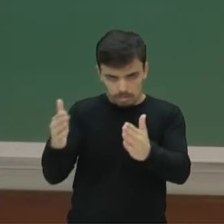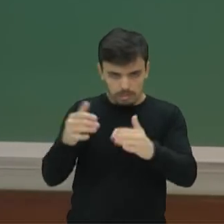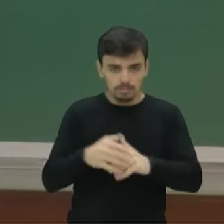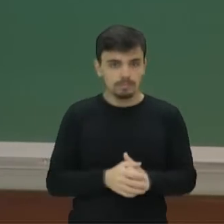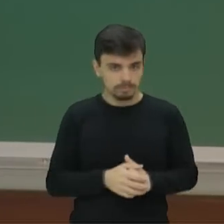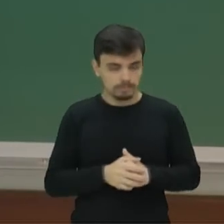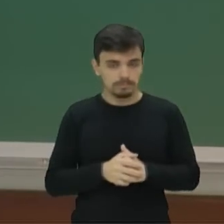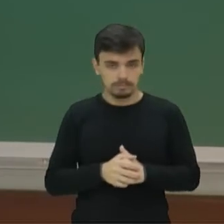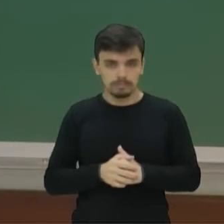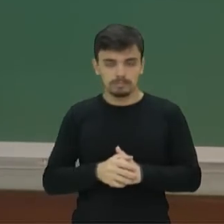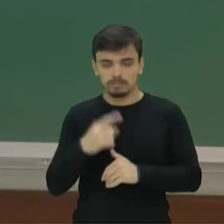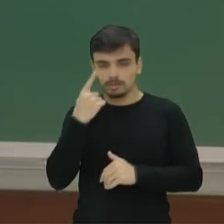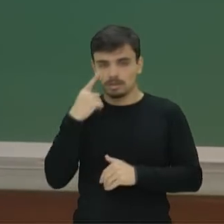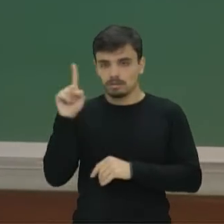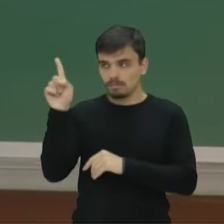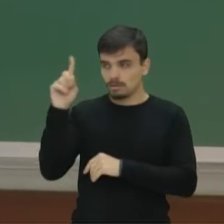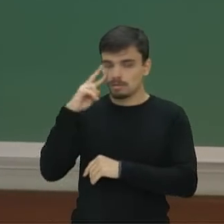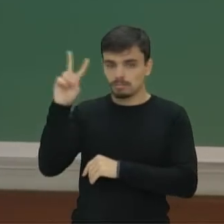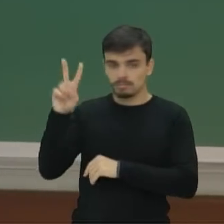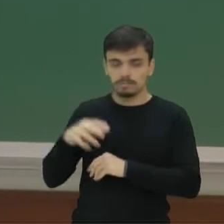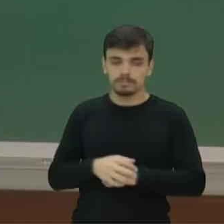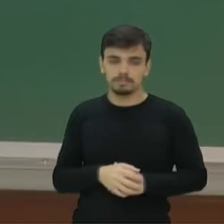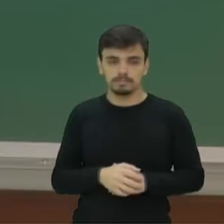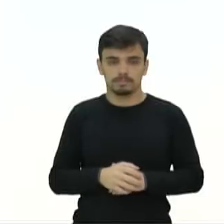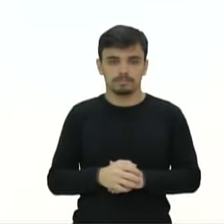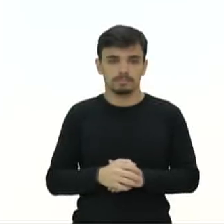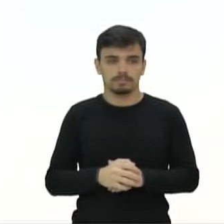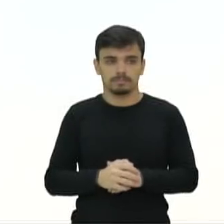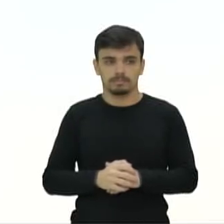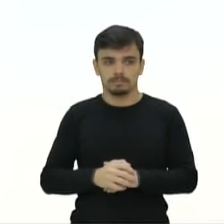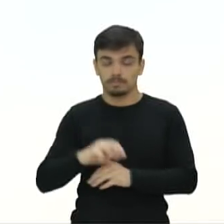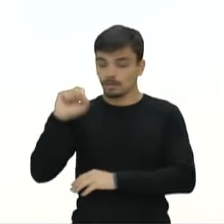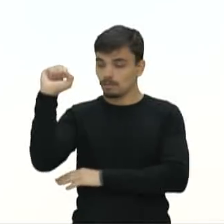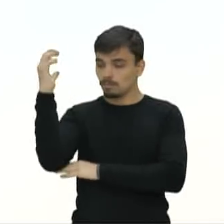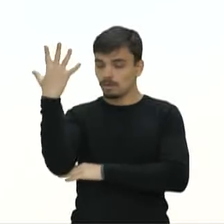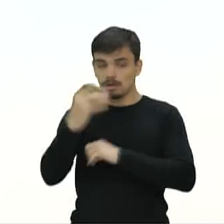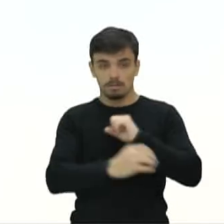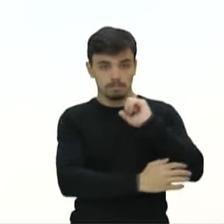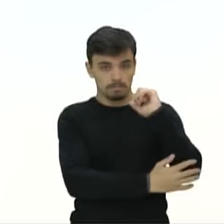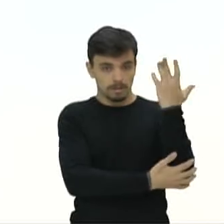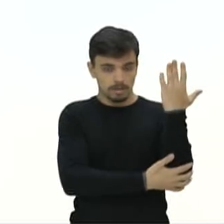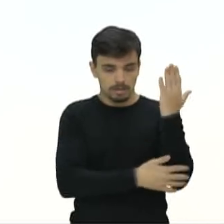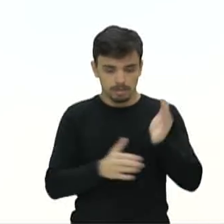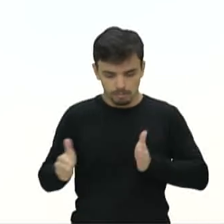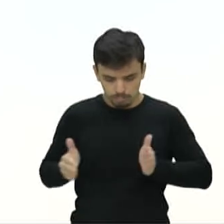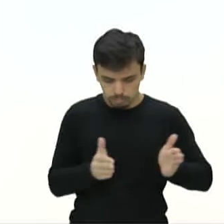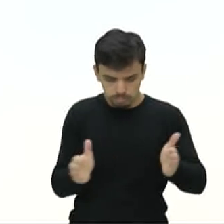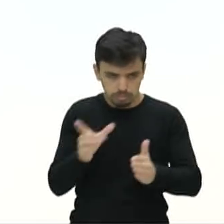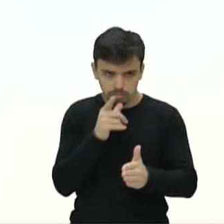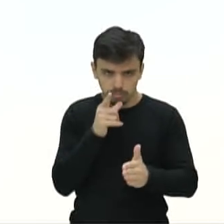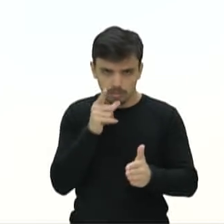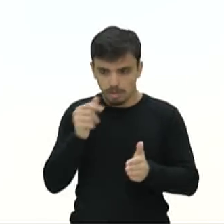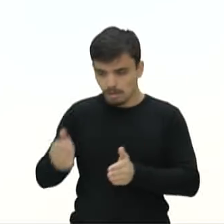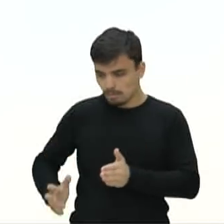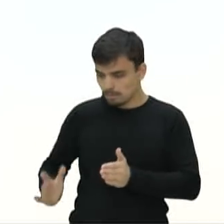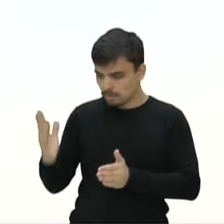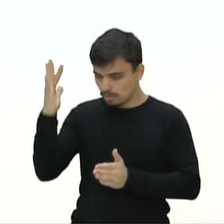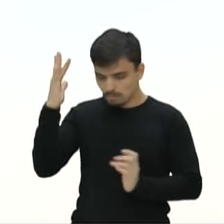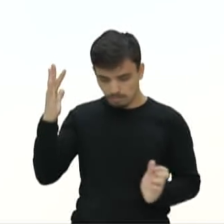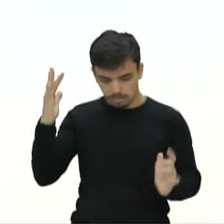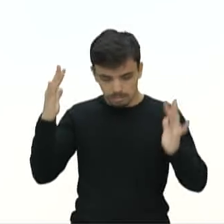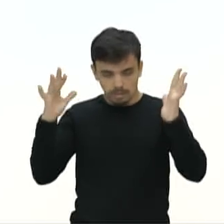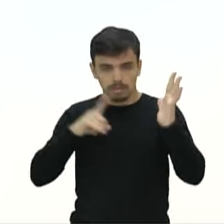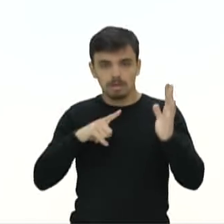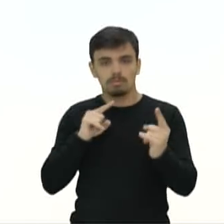sedimentos. Conforme você pode ver aqui na tela, ó, a mata ciliar ela fica nas margens aqui deste rio e tem por